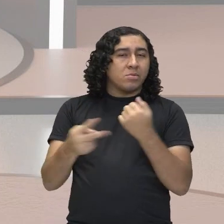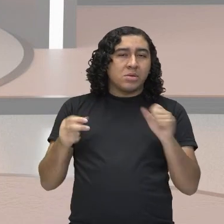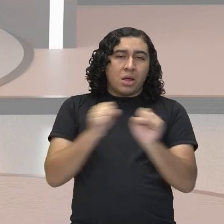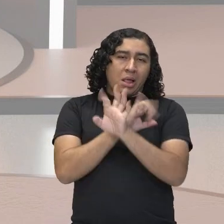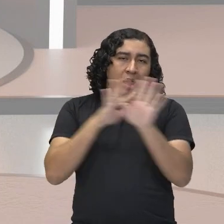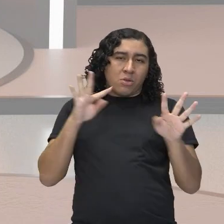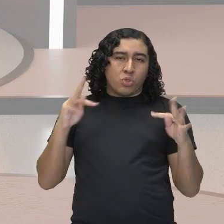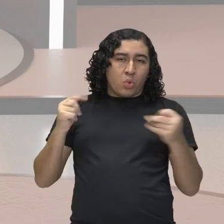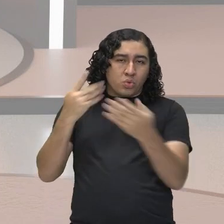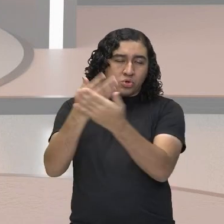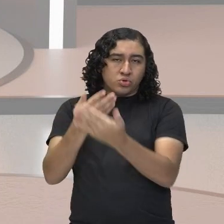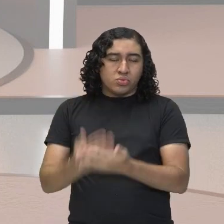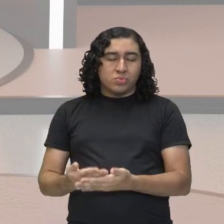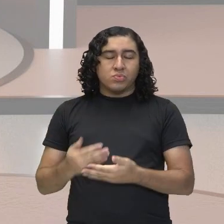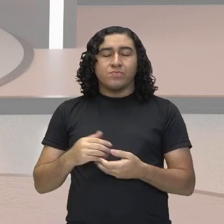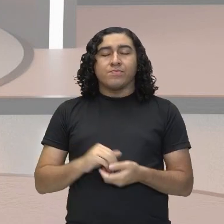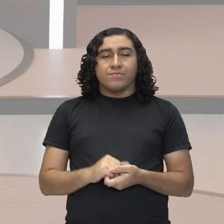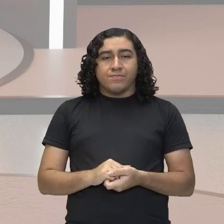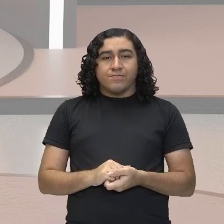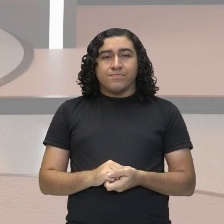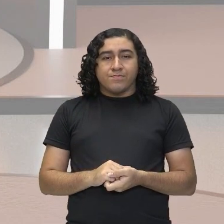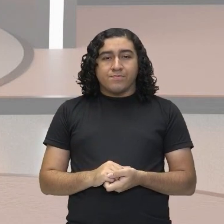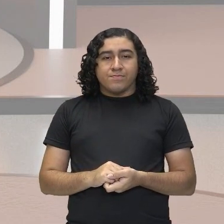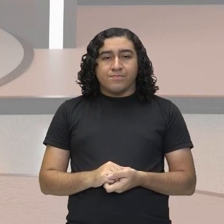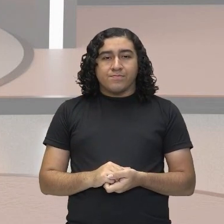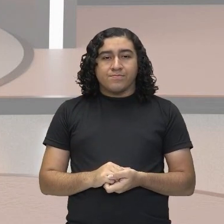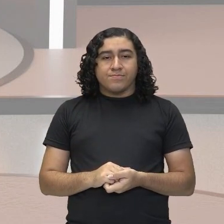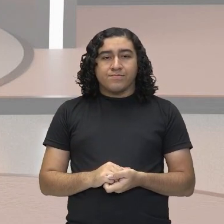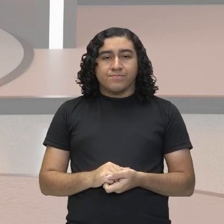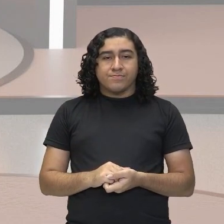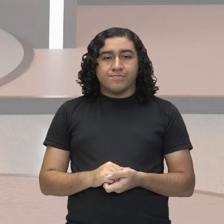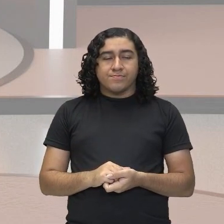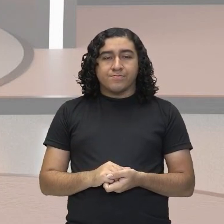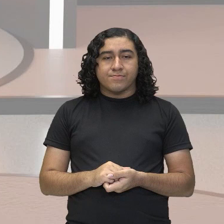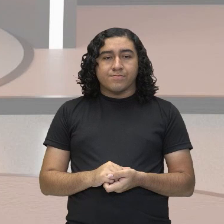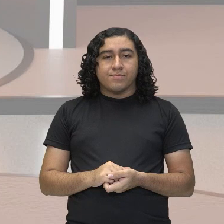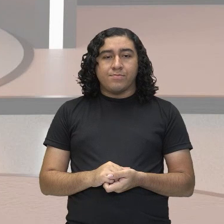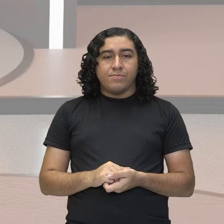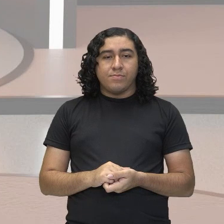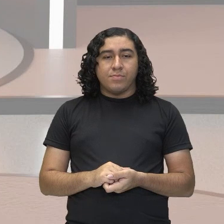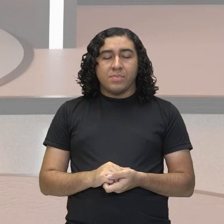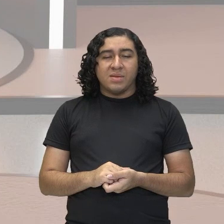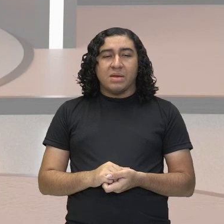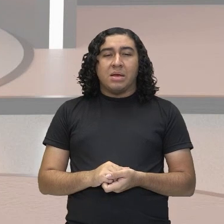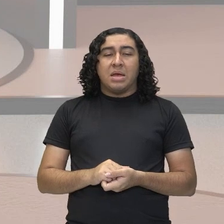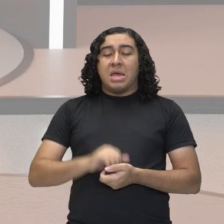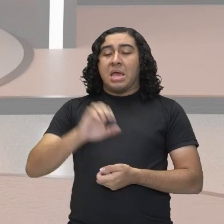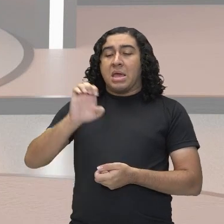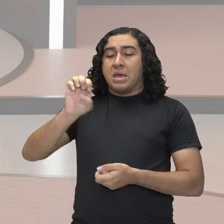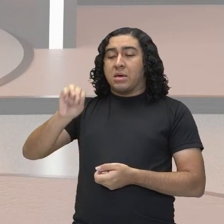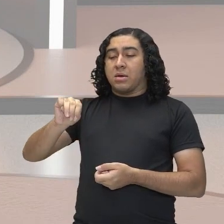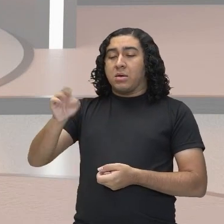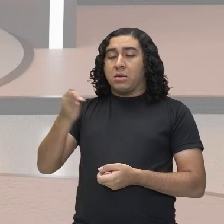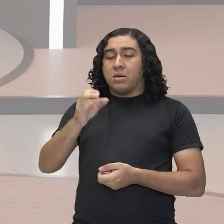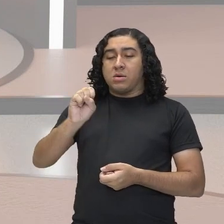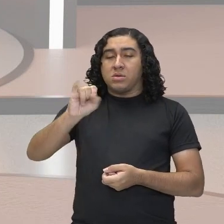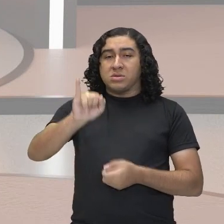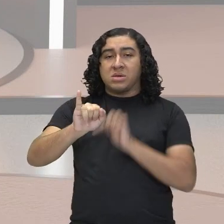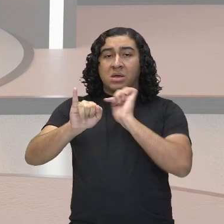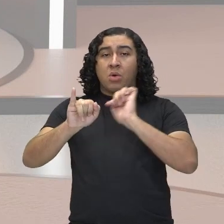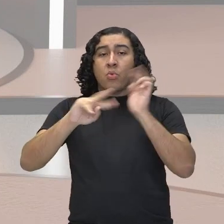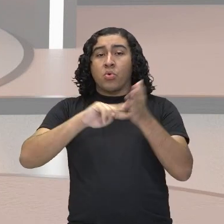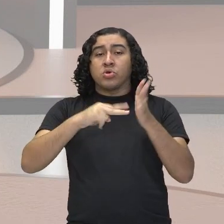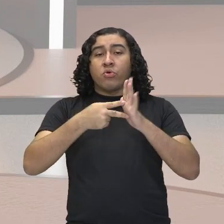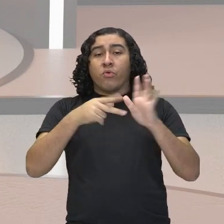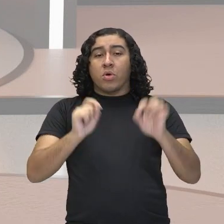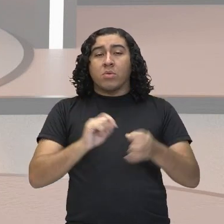todo o pensamento existencialista. Então, vamos lá. A ideia do ser em si, o que é isso? São coisas